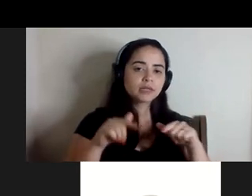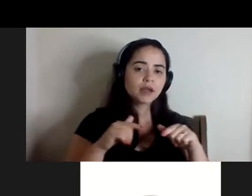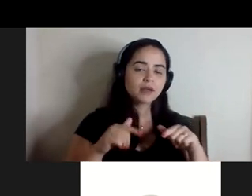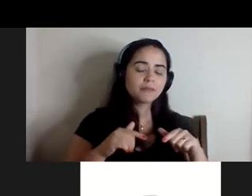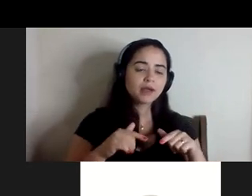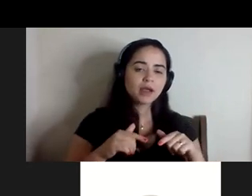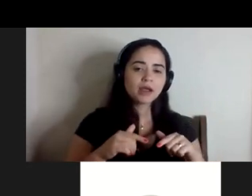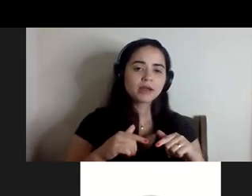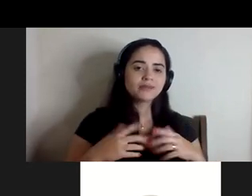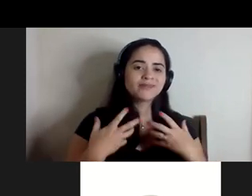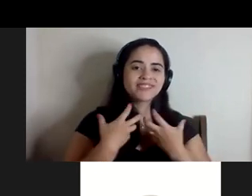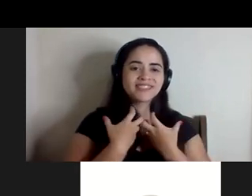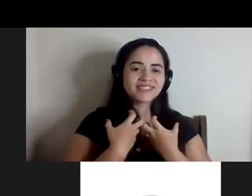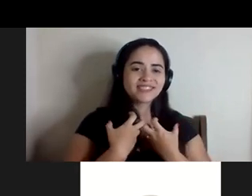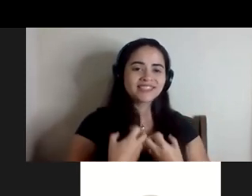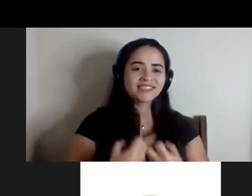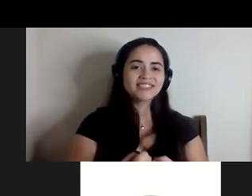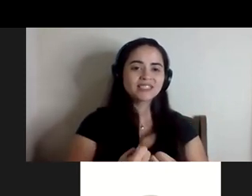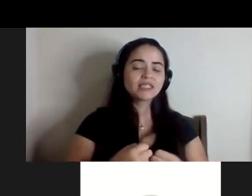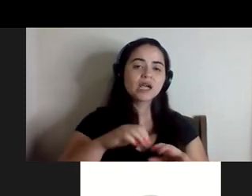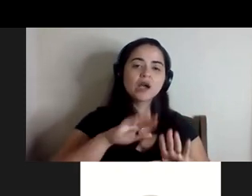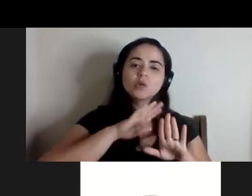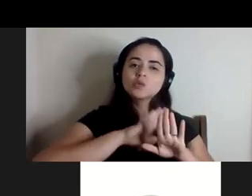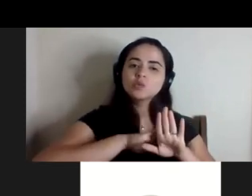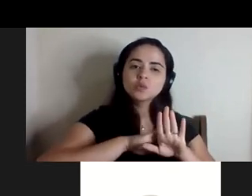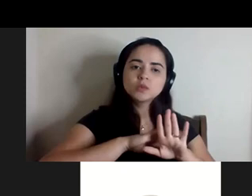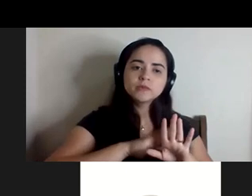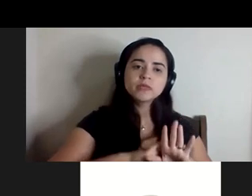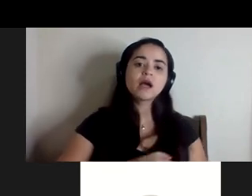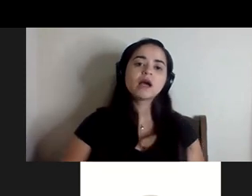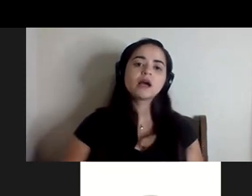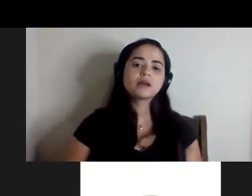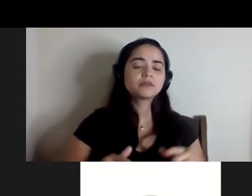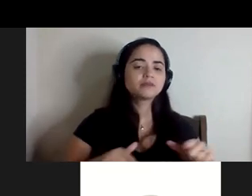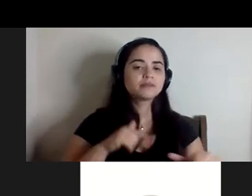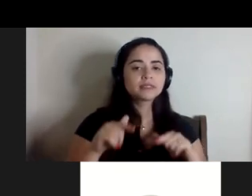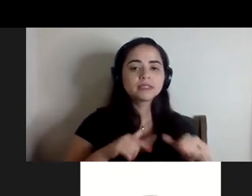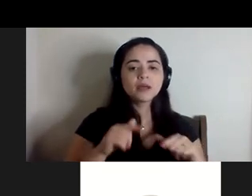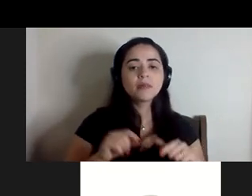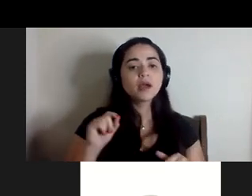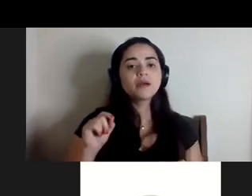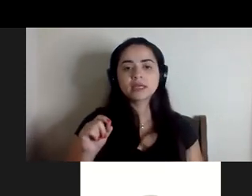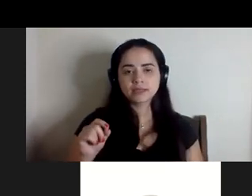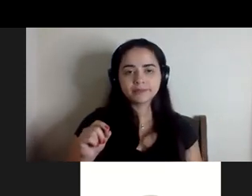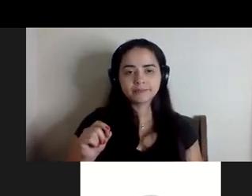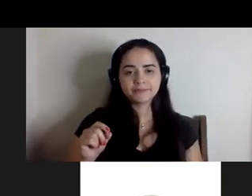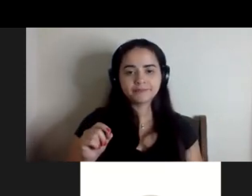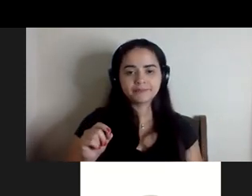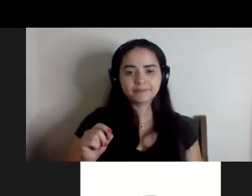esvazia o sujeito da sua subjetividade, é um trabalho que